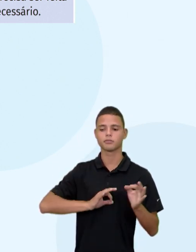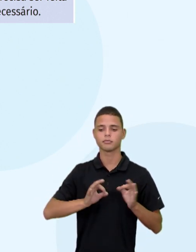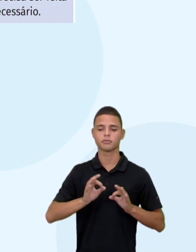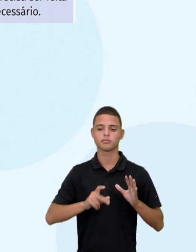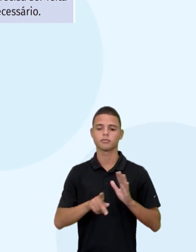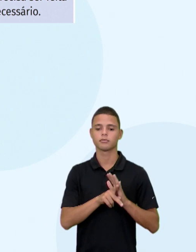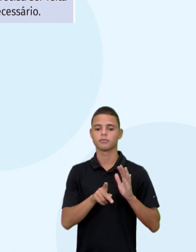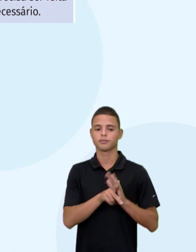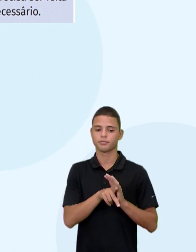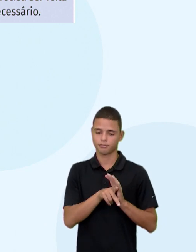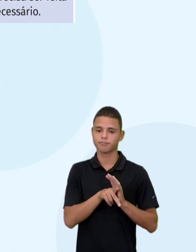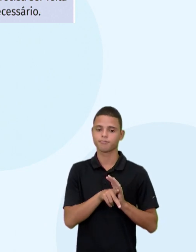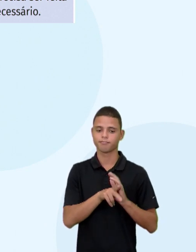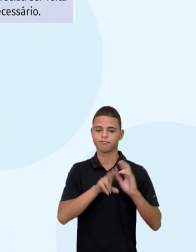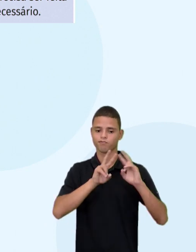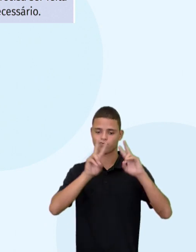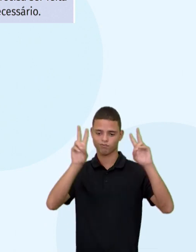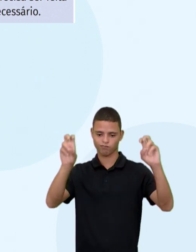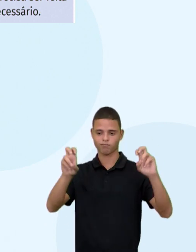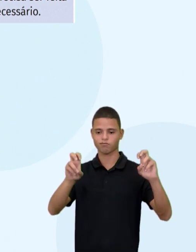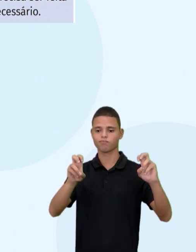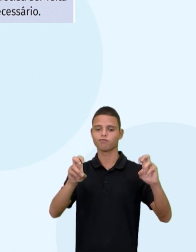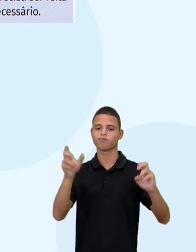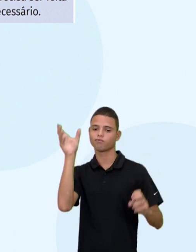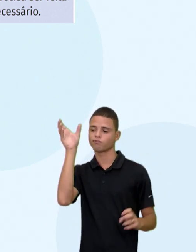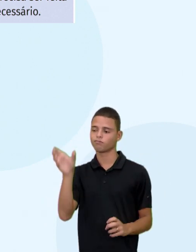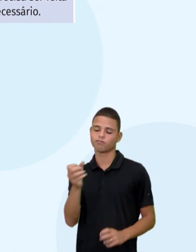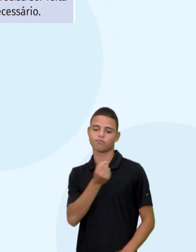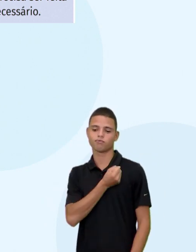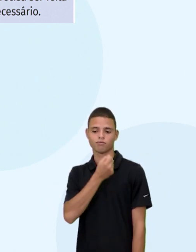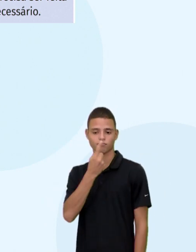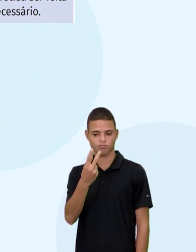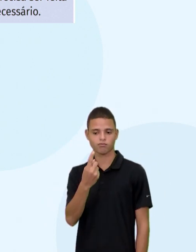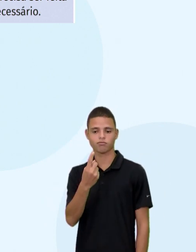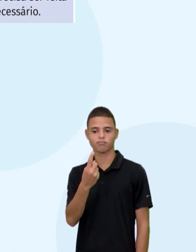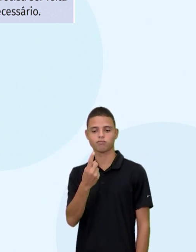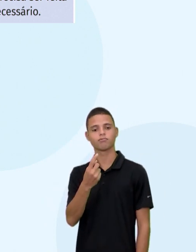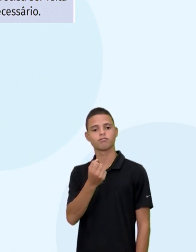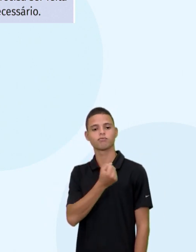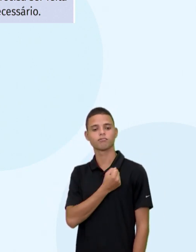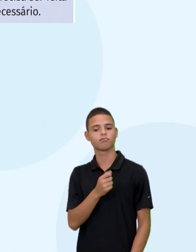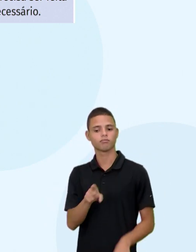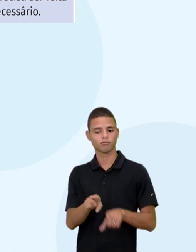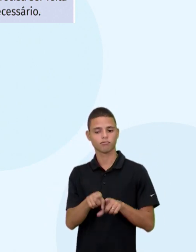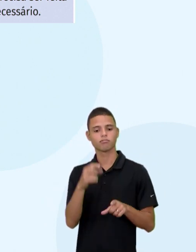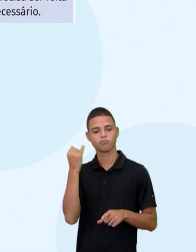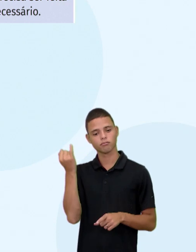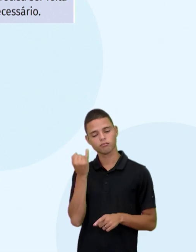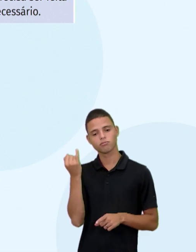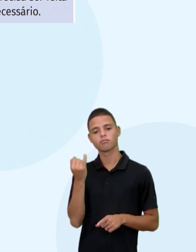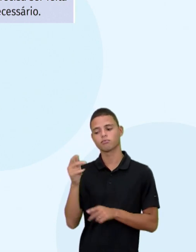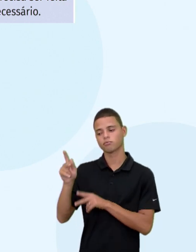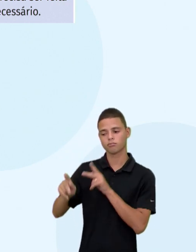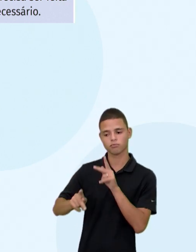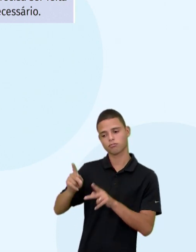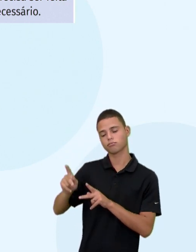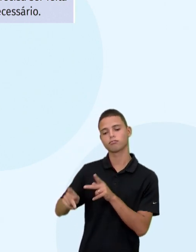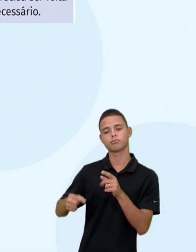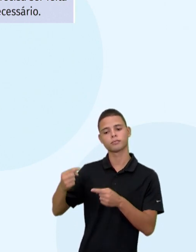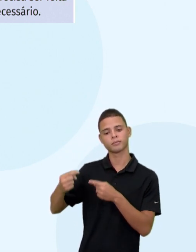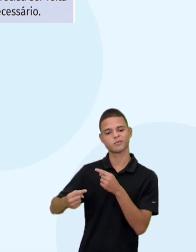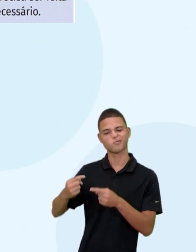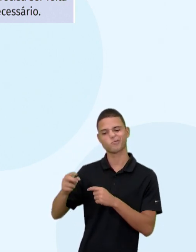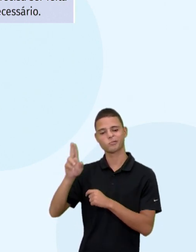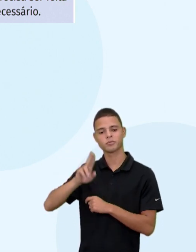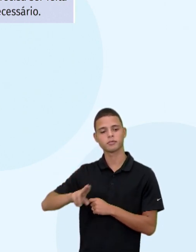título da unidade curricular 1. Números também importam, porque as políticas públicas utilizam dados do censo demográfico.